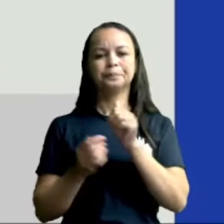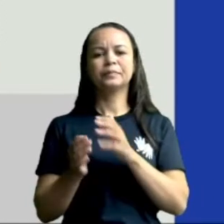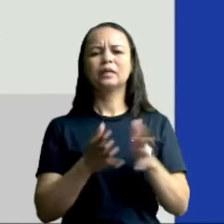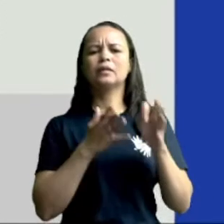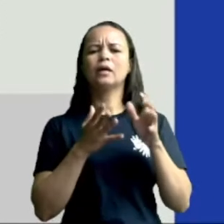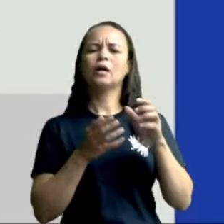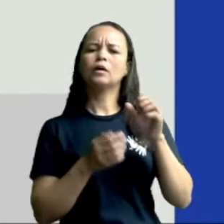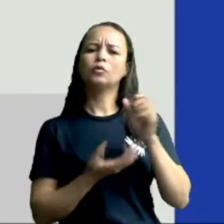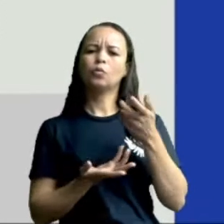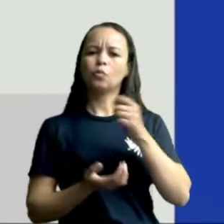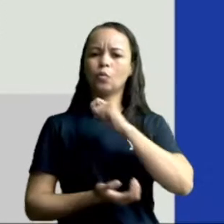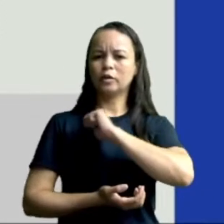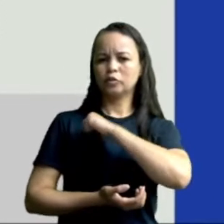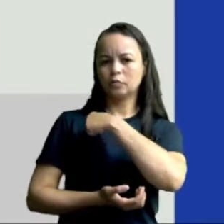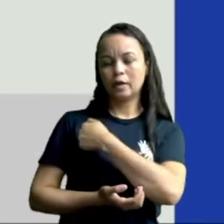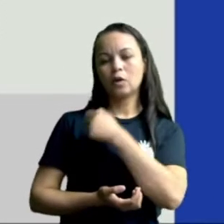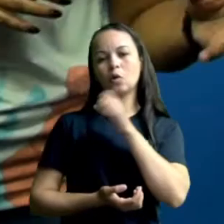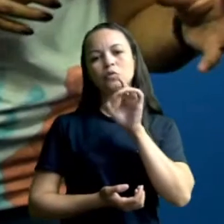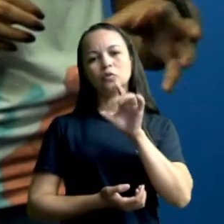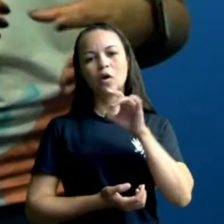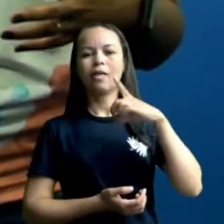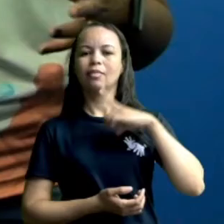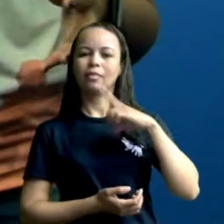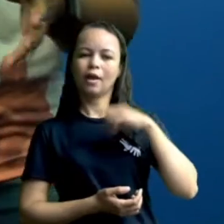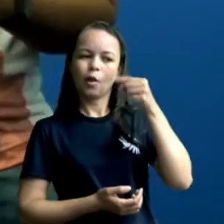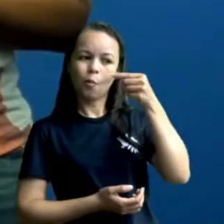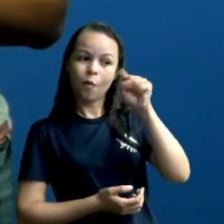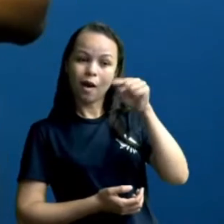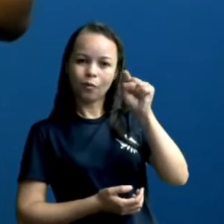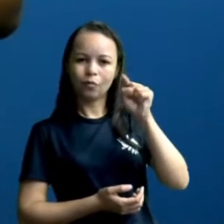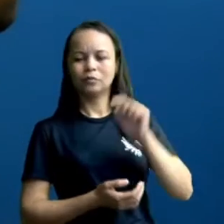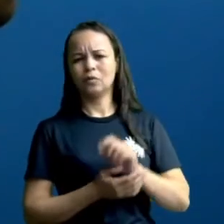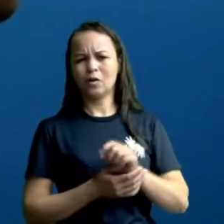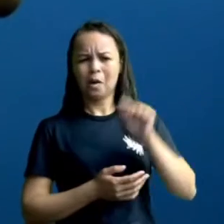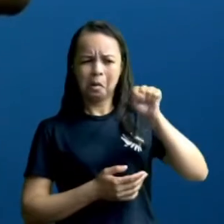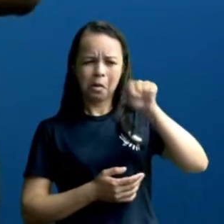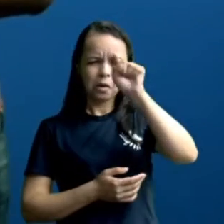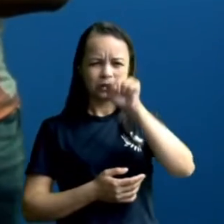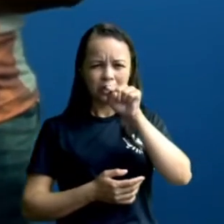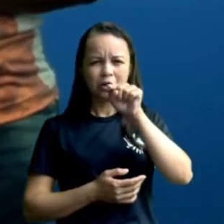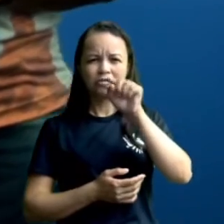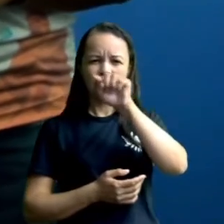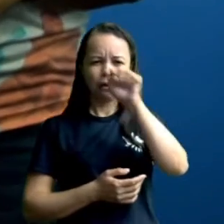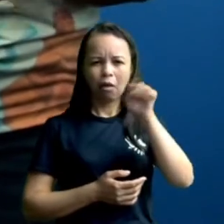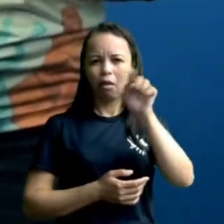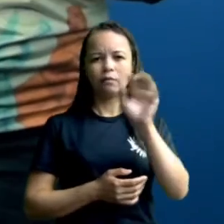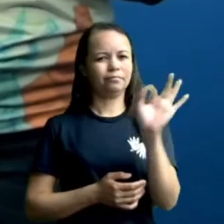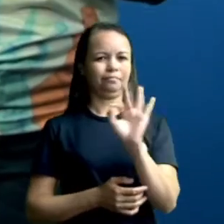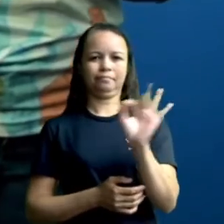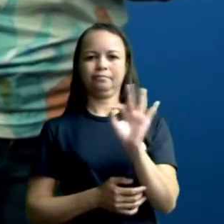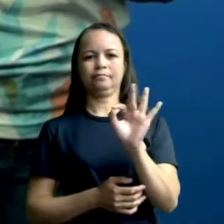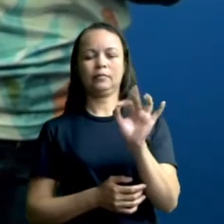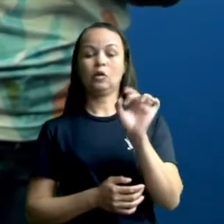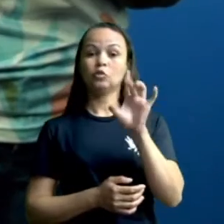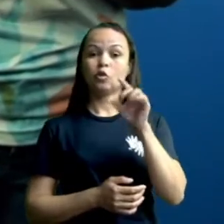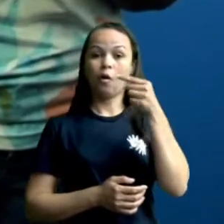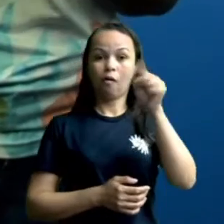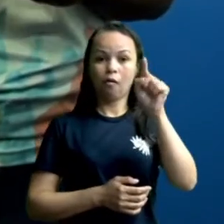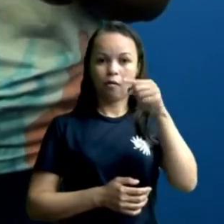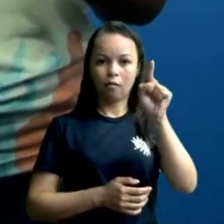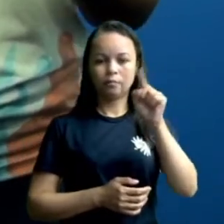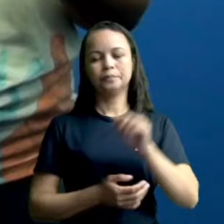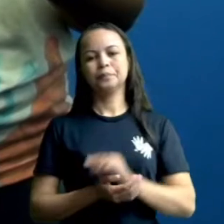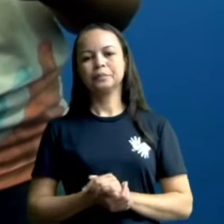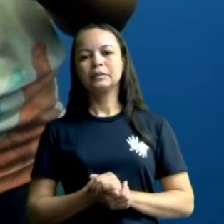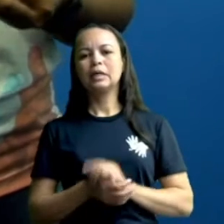gente só tem o acento agudo, Não existe o acento circunflexo em língua espanhola. E ele é